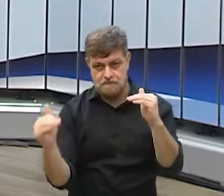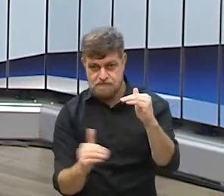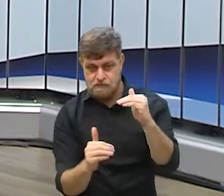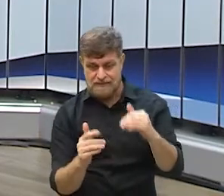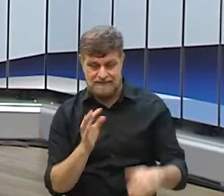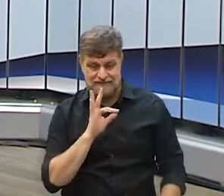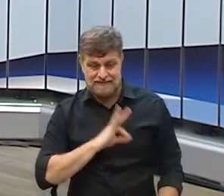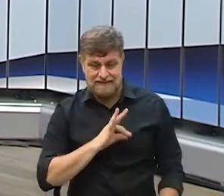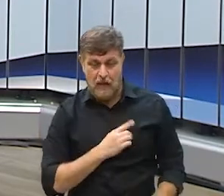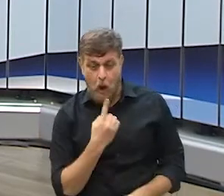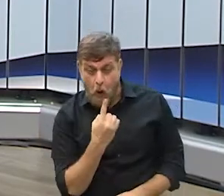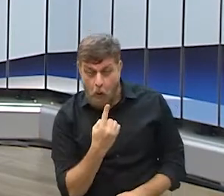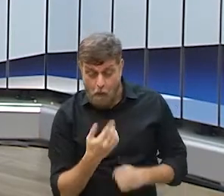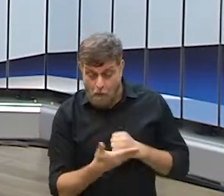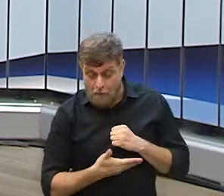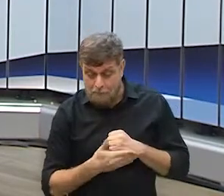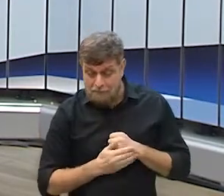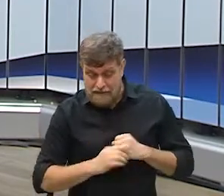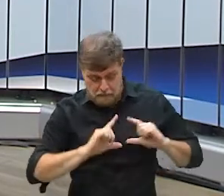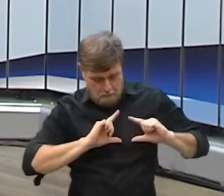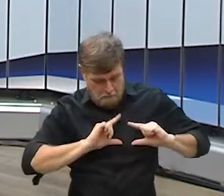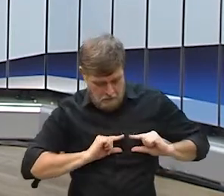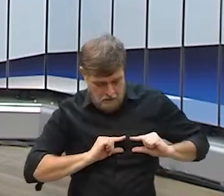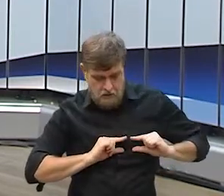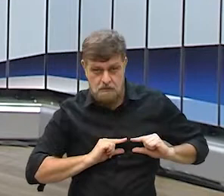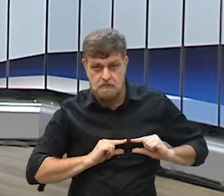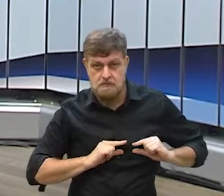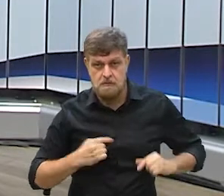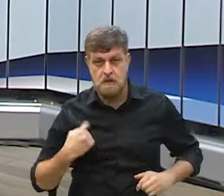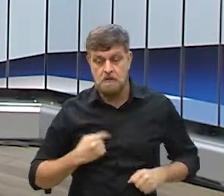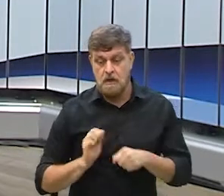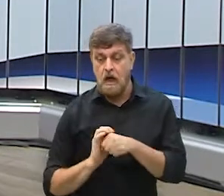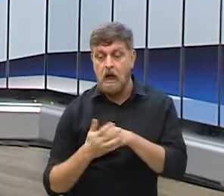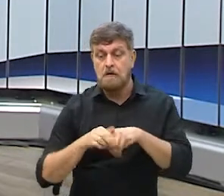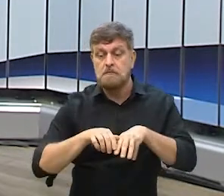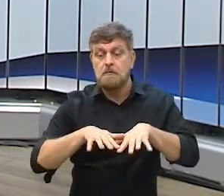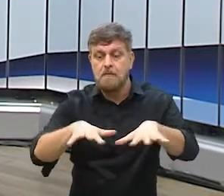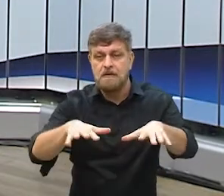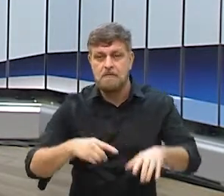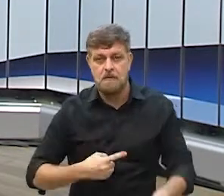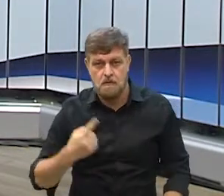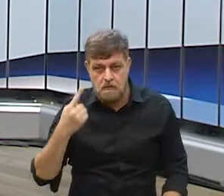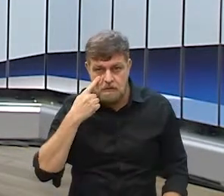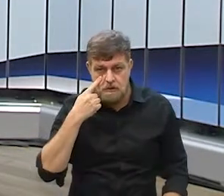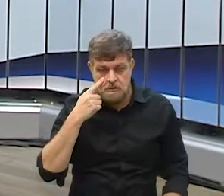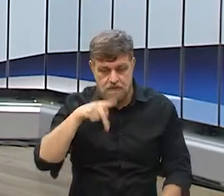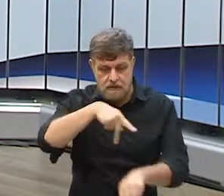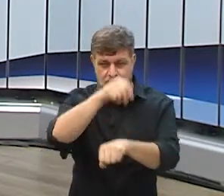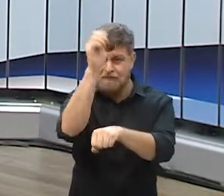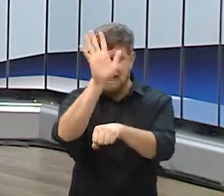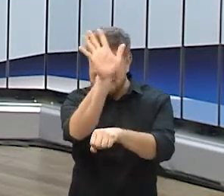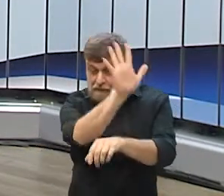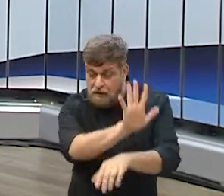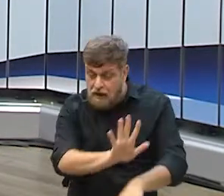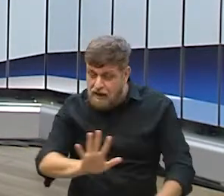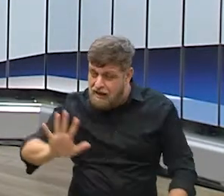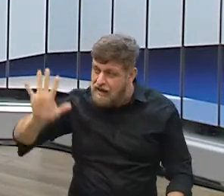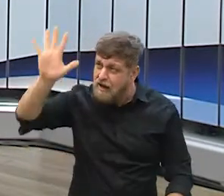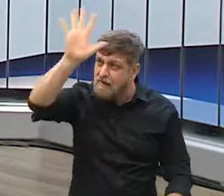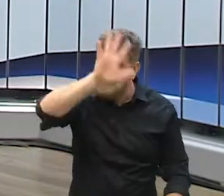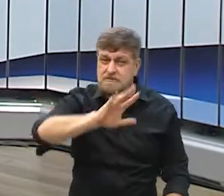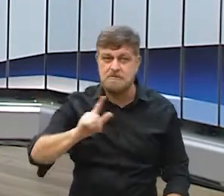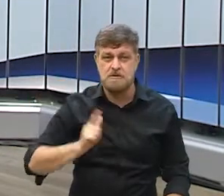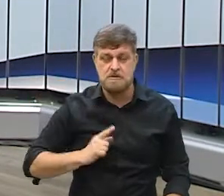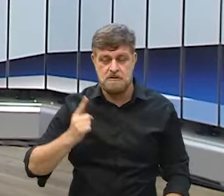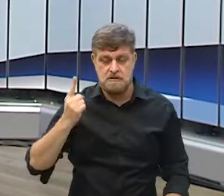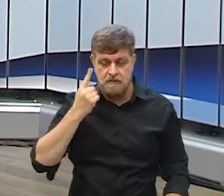ganhando menos de um salário mínimo hoje. E a gente está numa pandemia. Quando a gente vê o cenário nacional, a gente vê a Ford saindo do